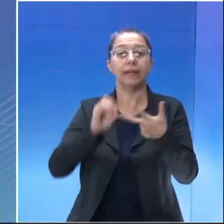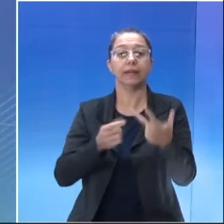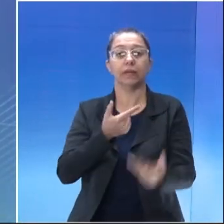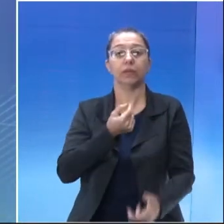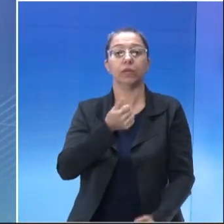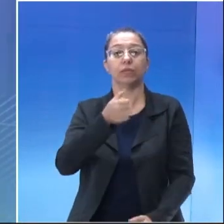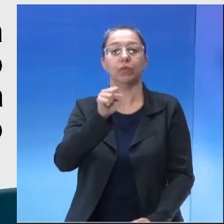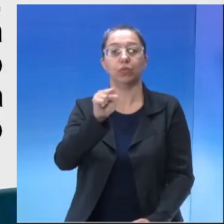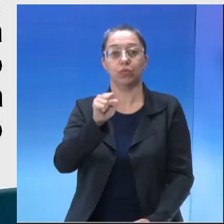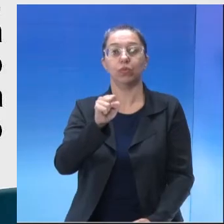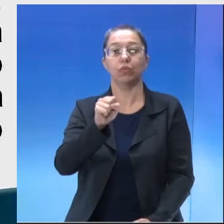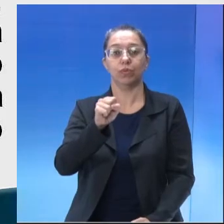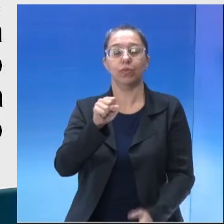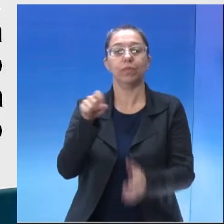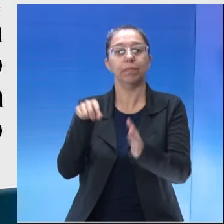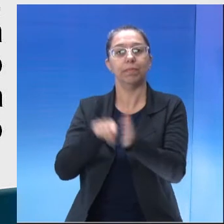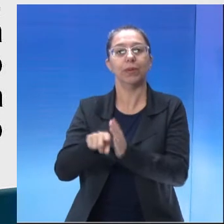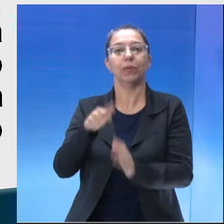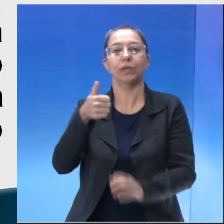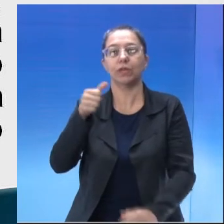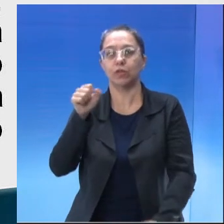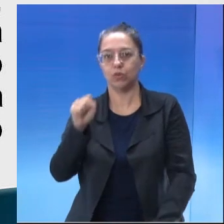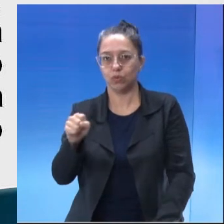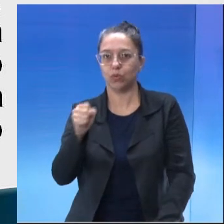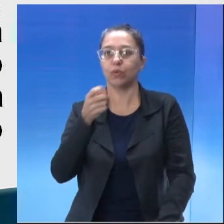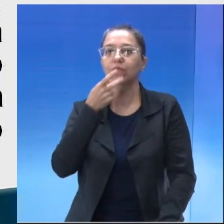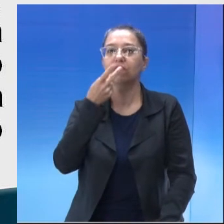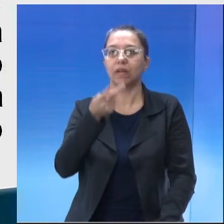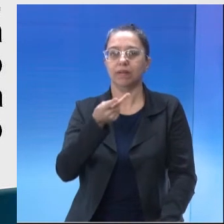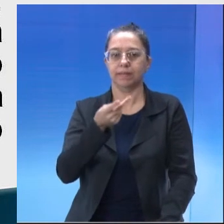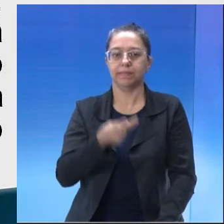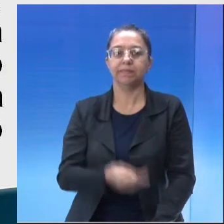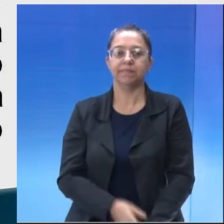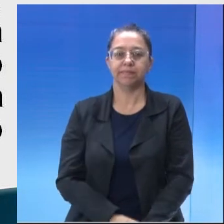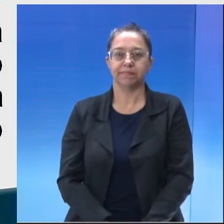2018, na questão 18, trouxe para nós. Vamos à leitura.